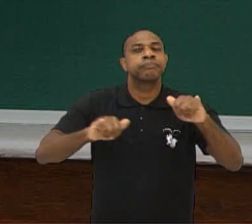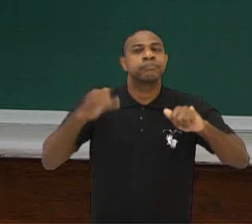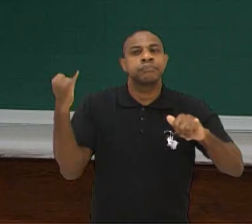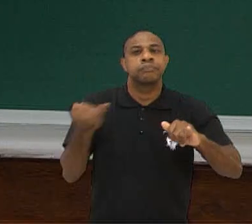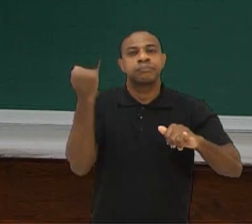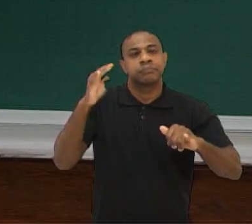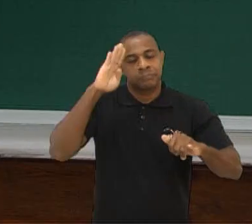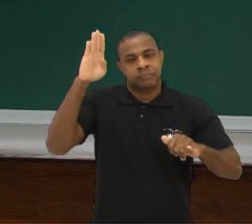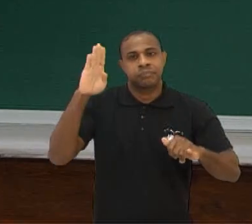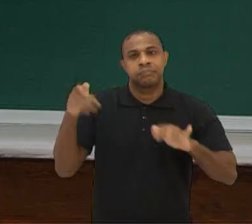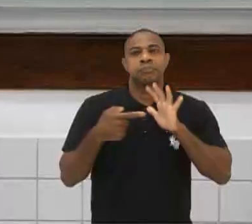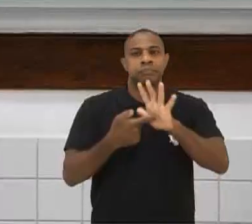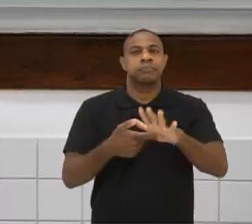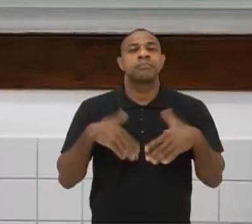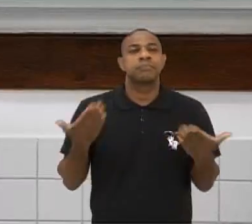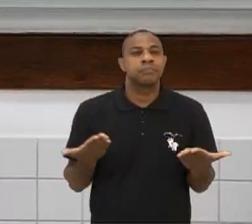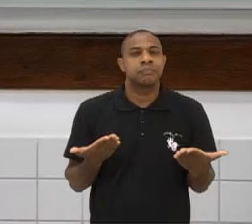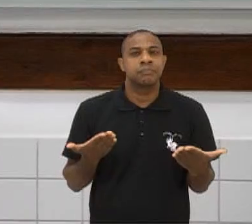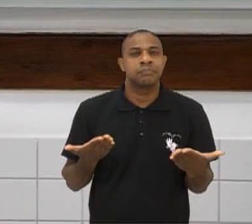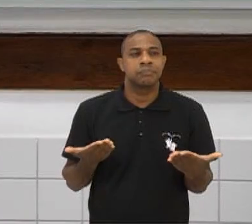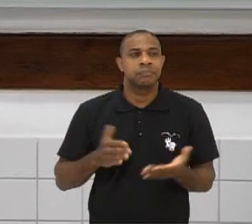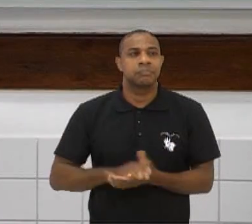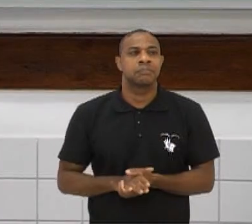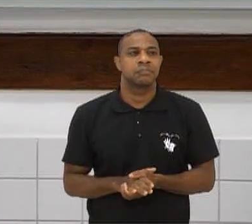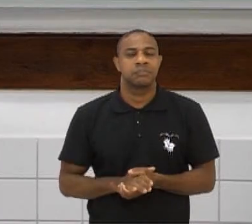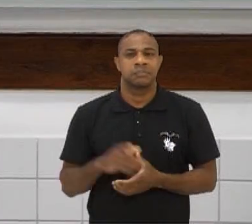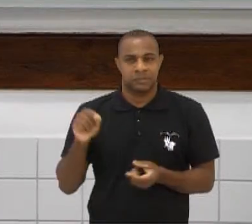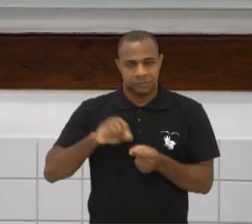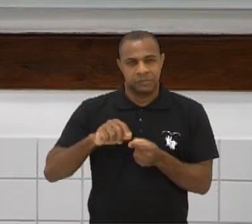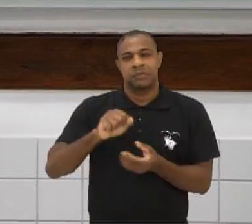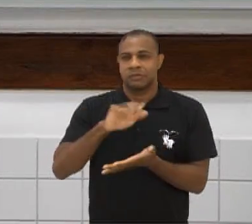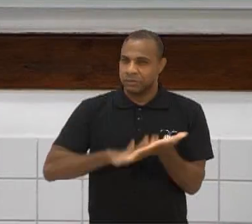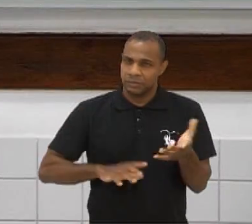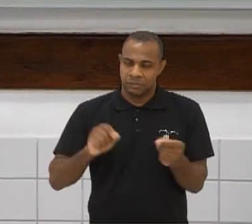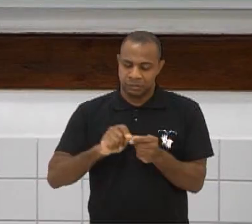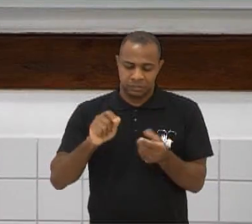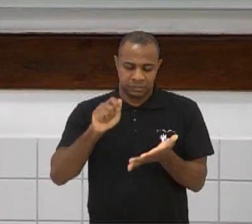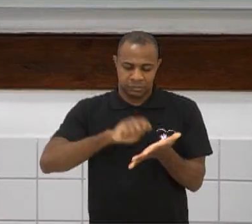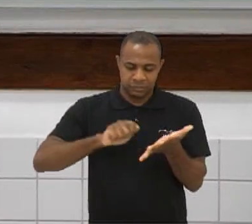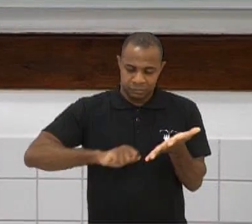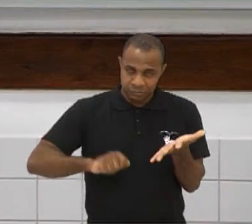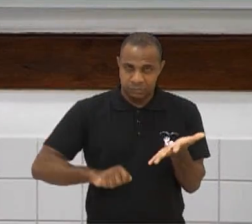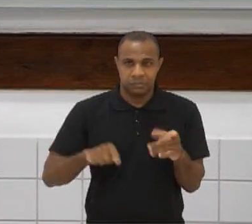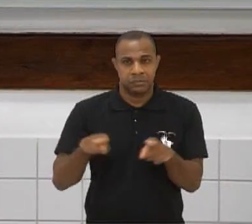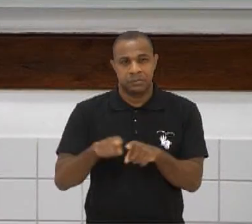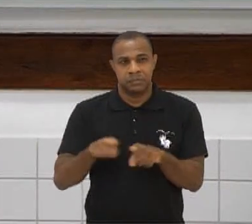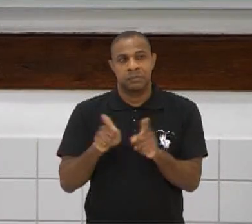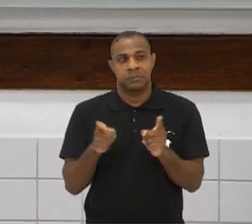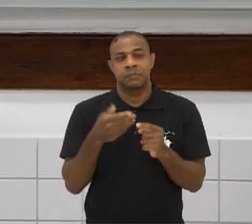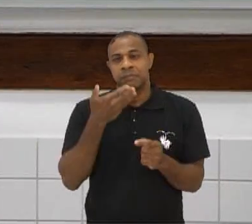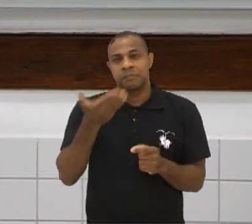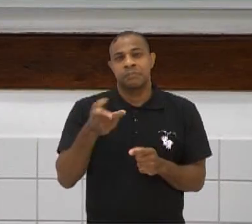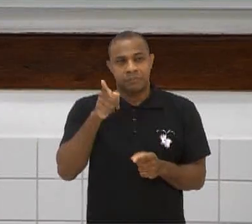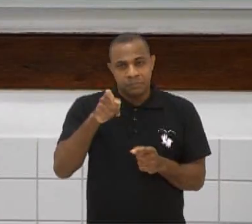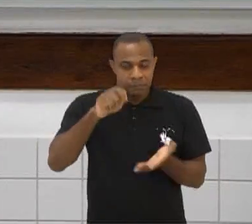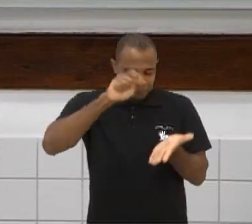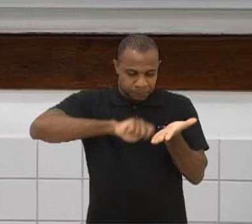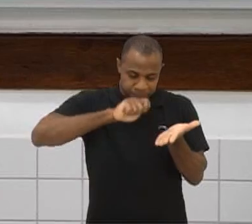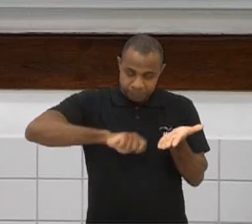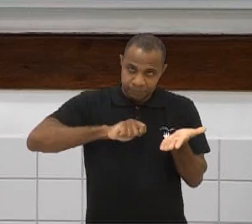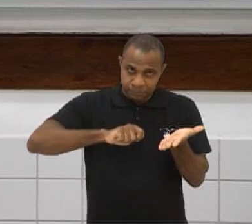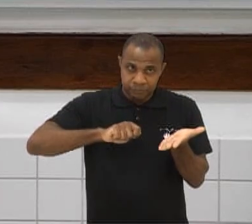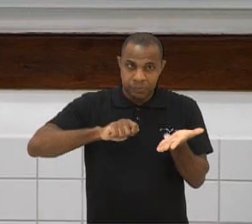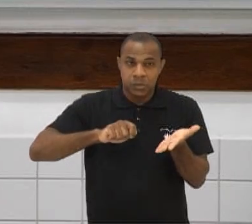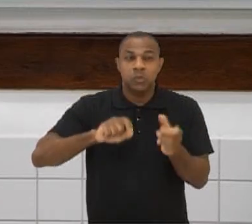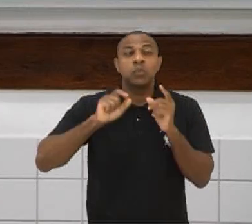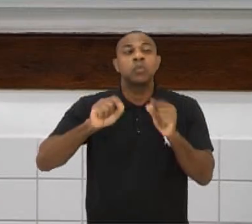em que momento que ela aparece, né? Se vocês estão fazendo as atividades aí nos cadernos de vocês ou nos blocos de anotações, eu vou pedir para vocês anotar, né,